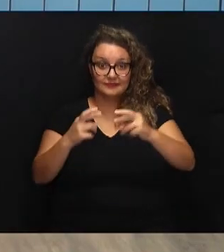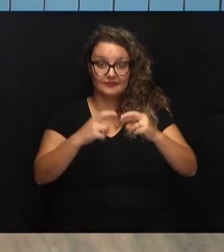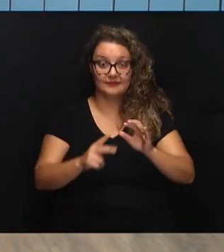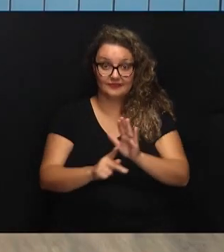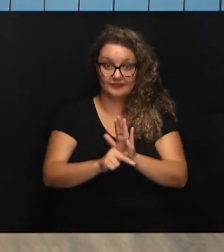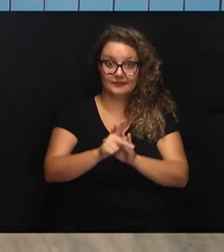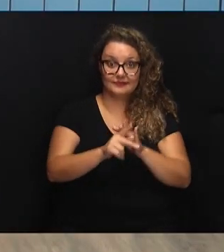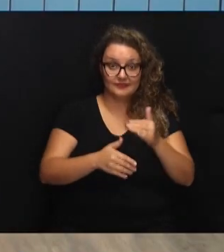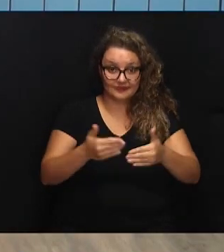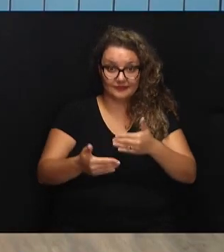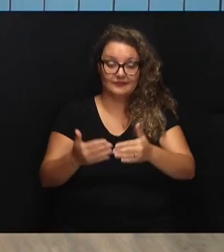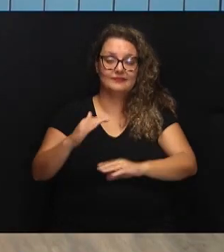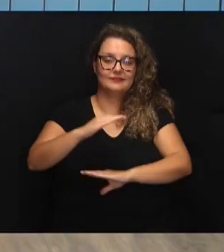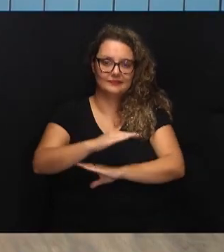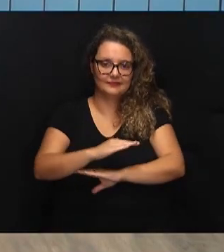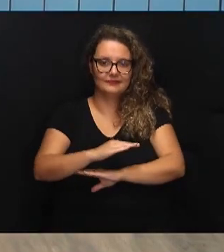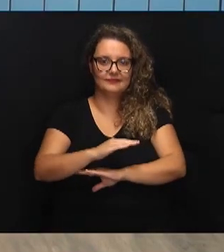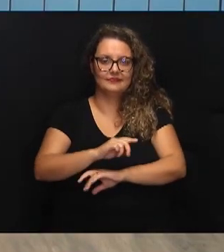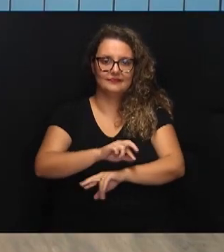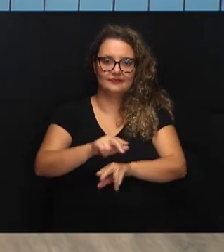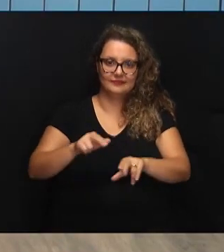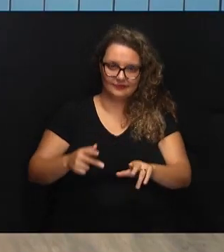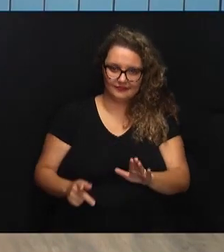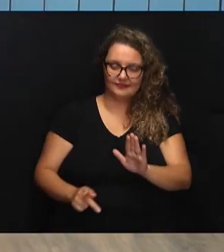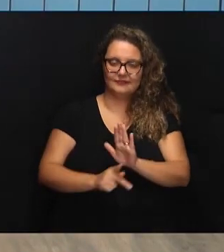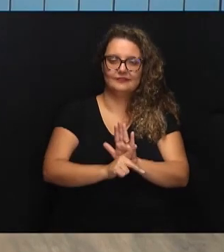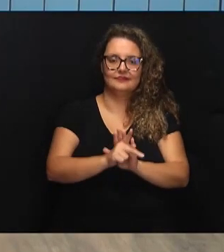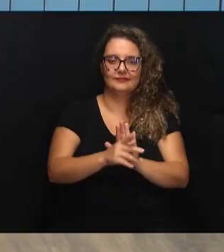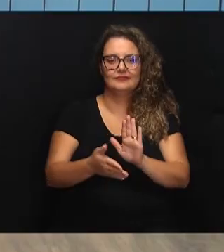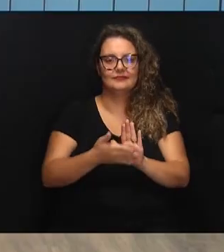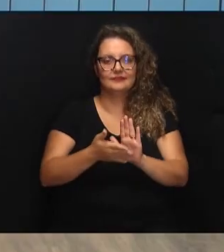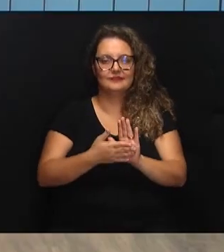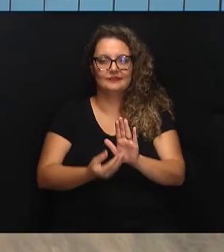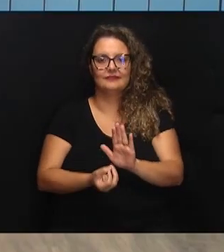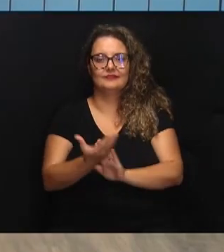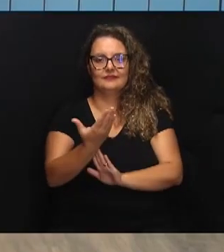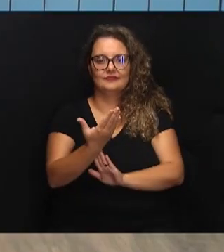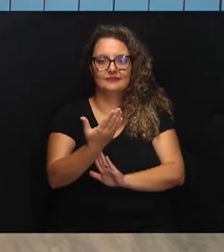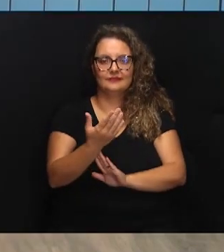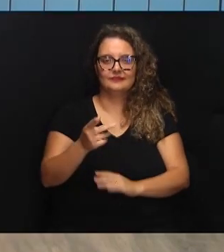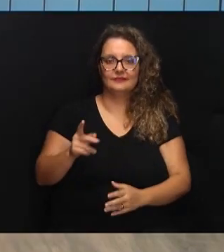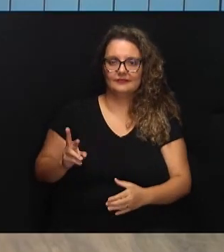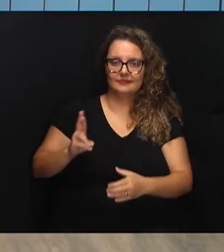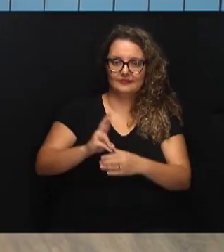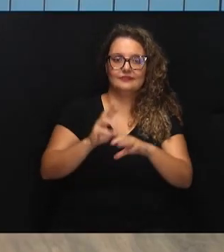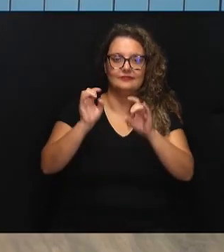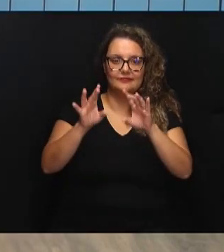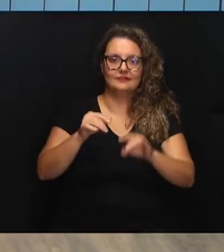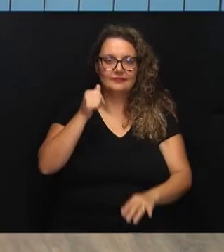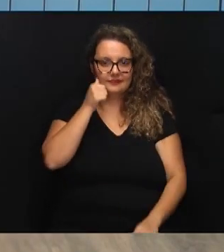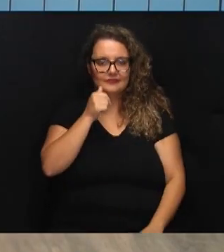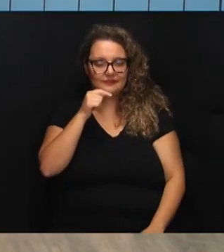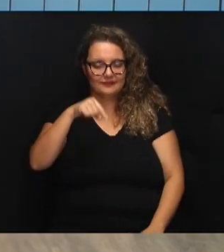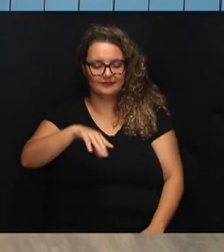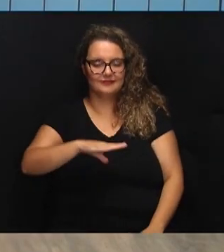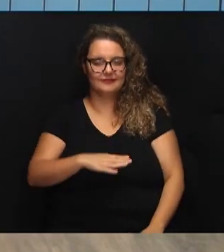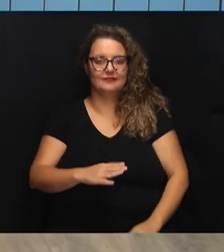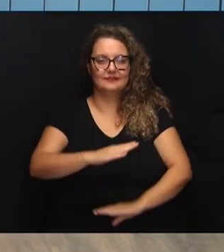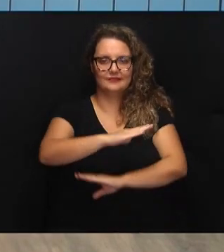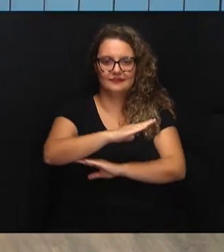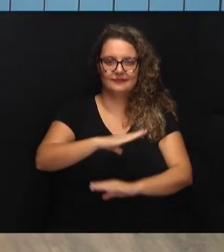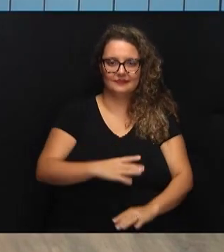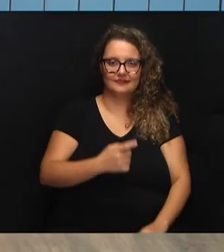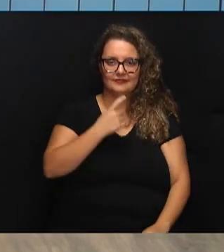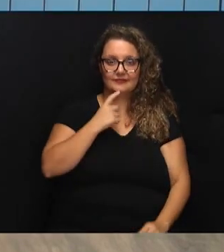que tramitam na casa. Entre eles, a proposta que institui a Procuradoria Especial da Mulher aqui na Câmara de Campinas.